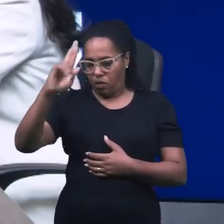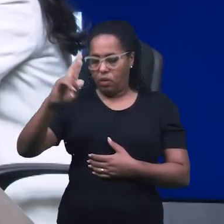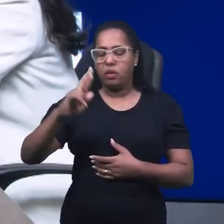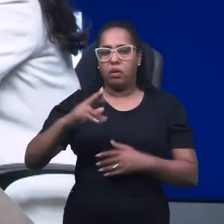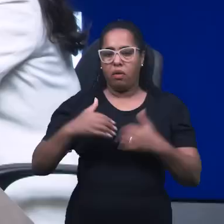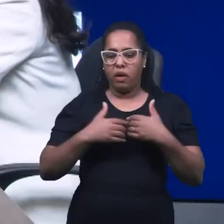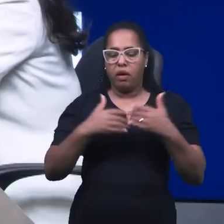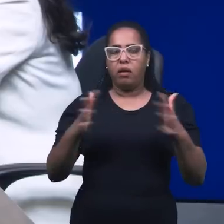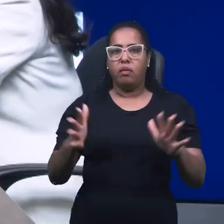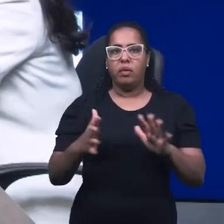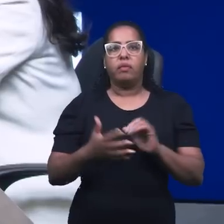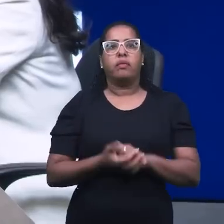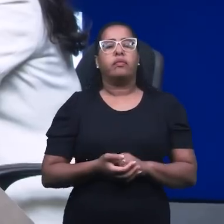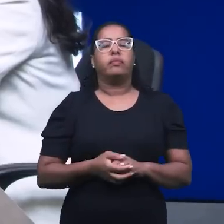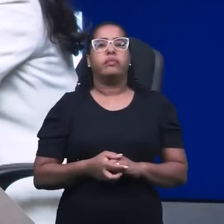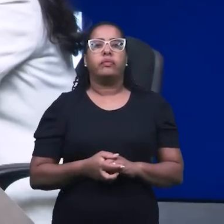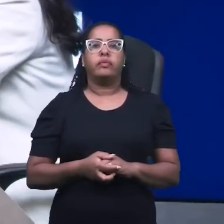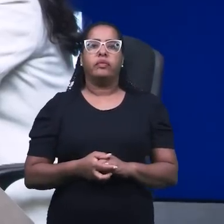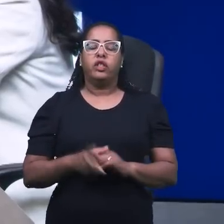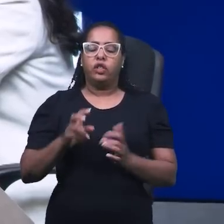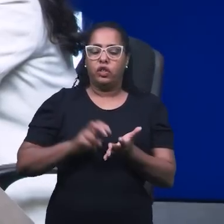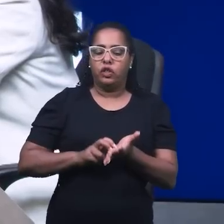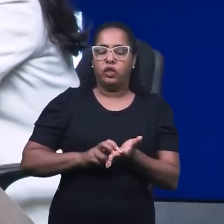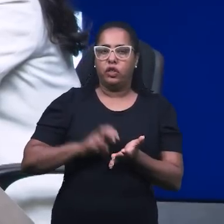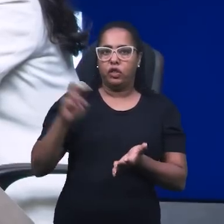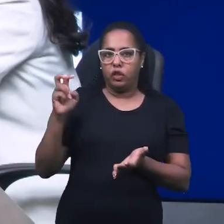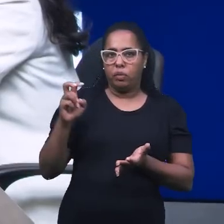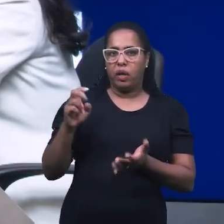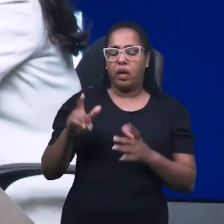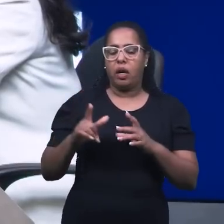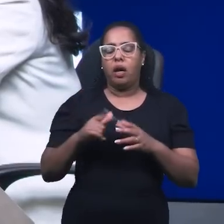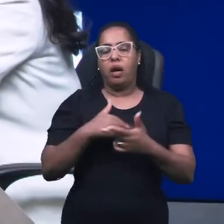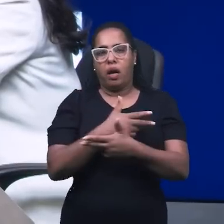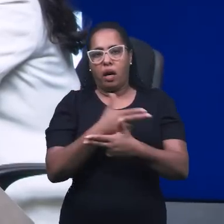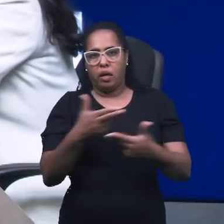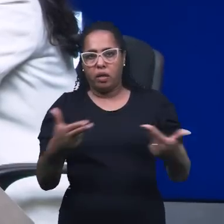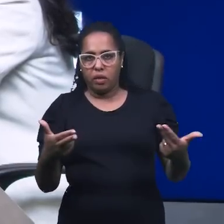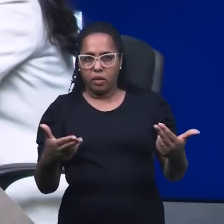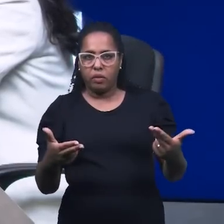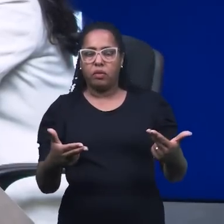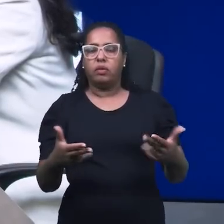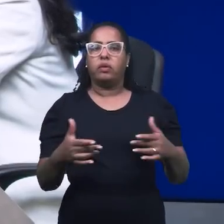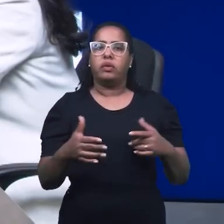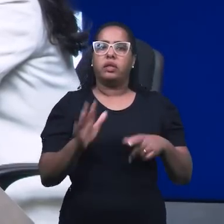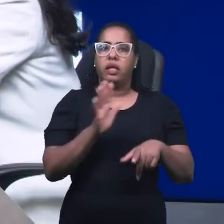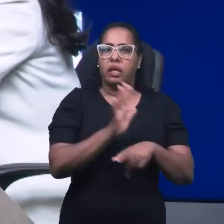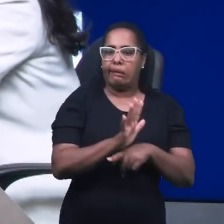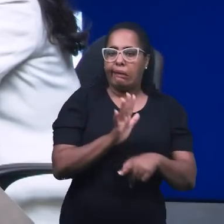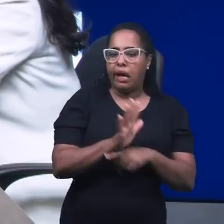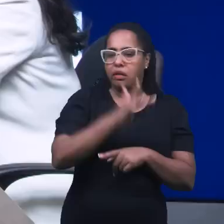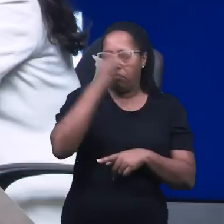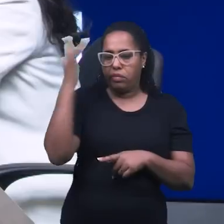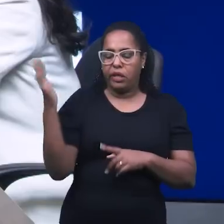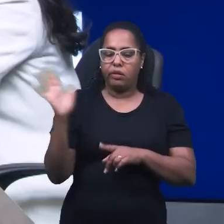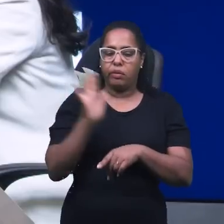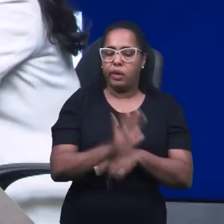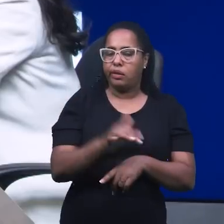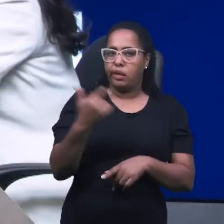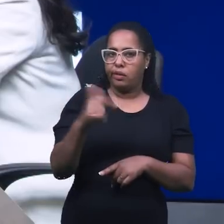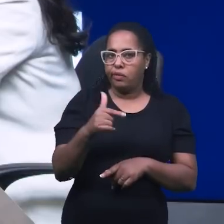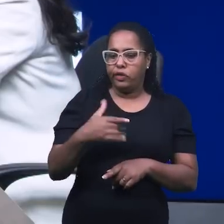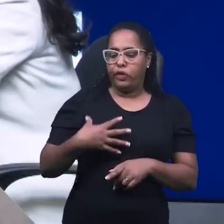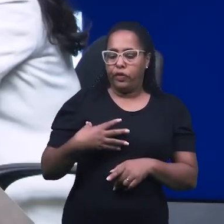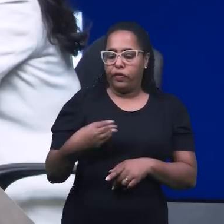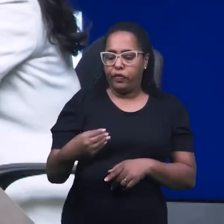para mim. E aí eu, de manhã, fazia as coisas em casa, não tinha ninguém para me ajudar, tinha filho pequeno, levava na